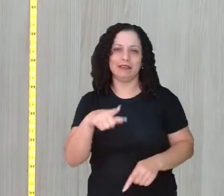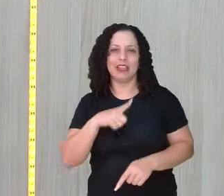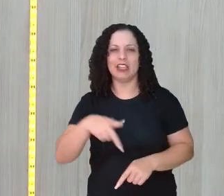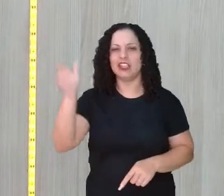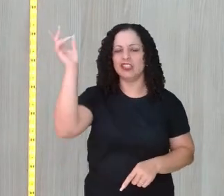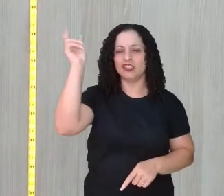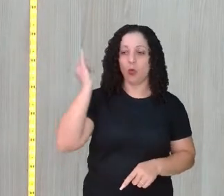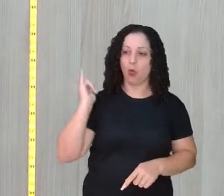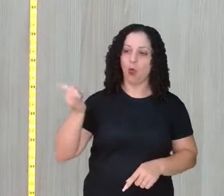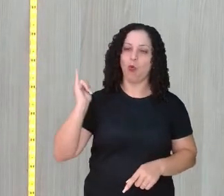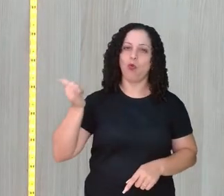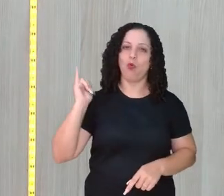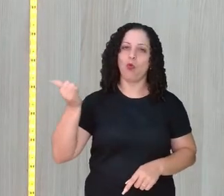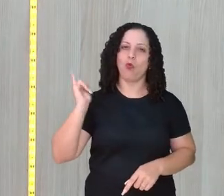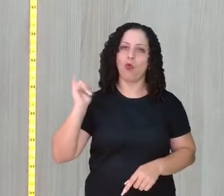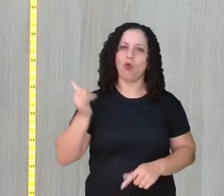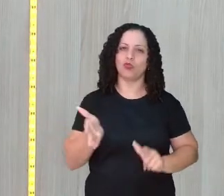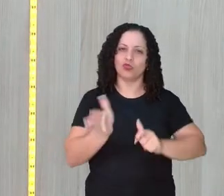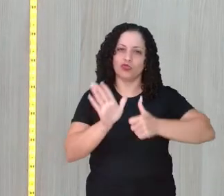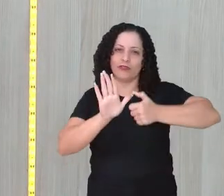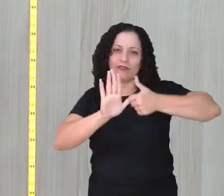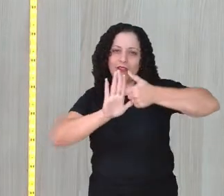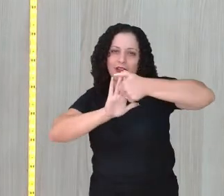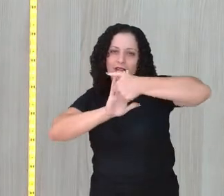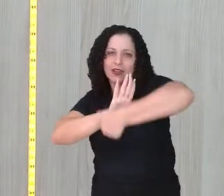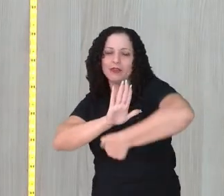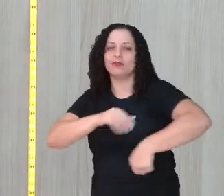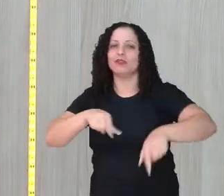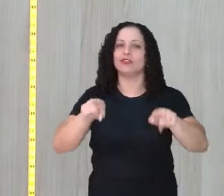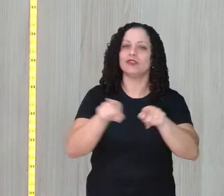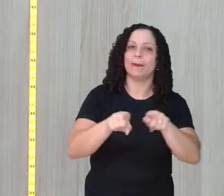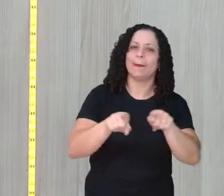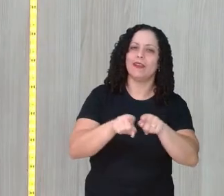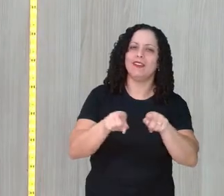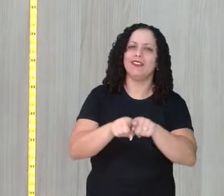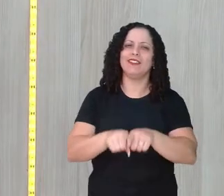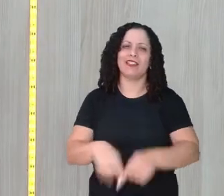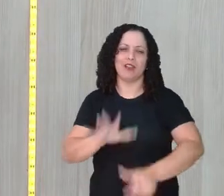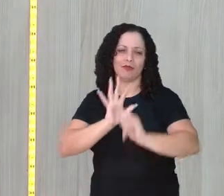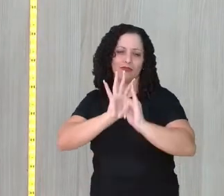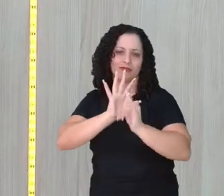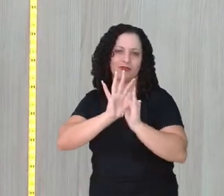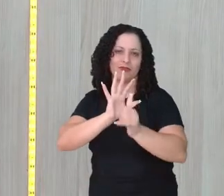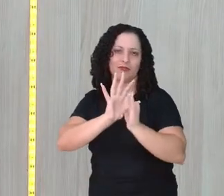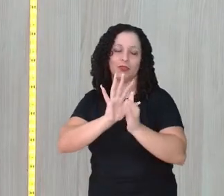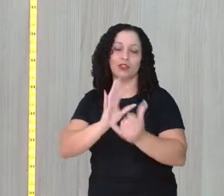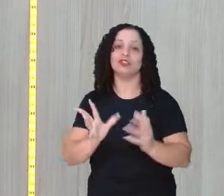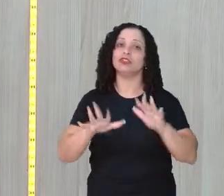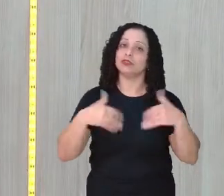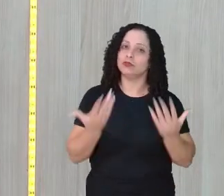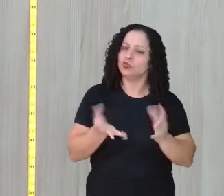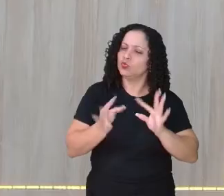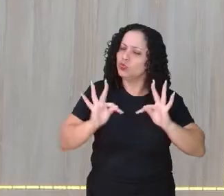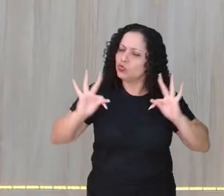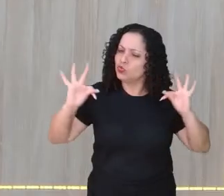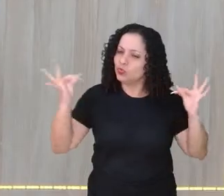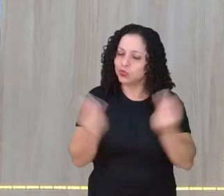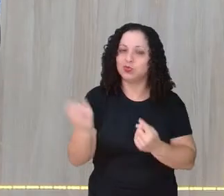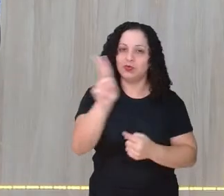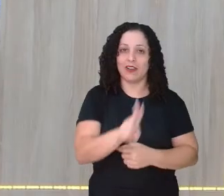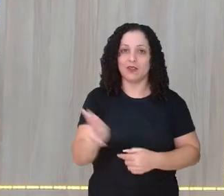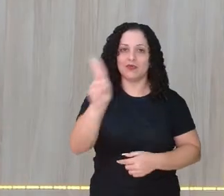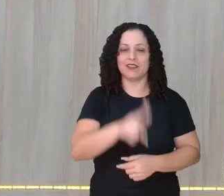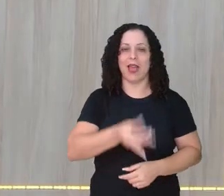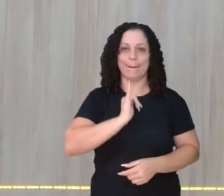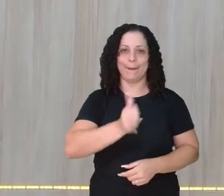fada, mini-contos. Quando a gente vai contar aquela fofoquinha marota, a gente está usando o quê? A narração. Exatamente. Então, a